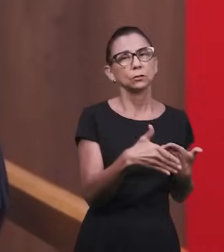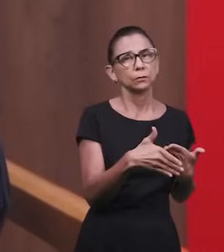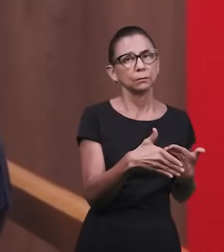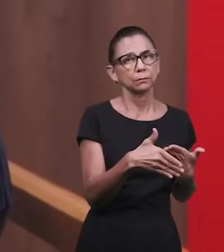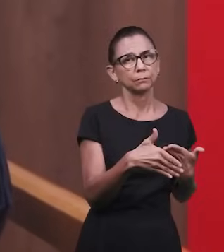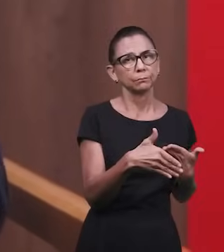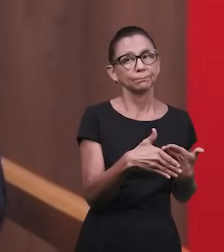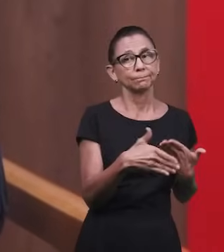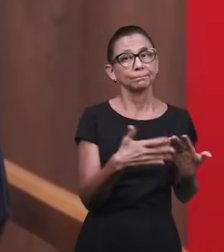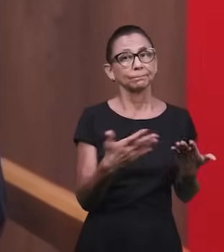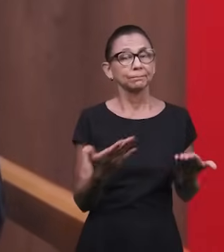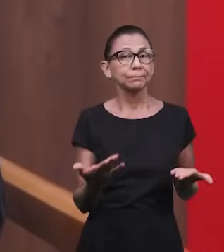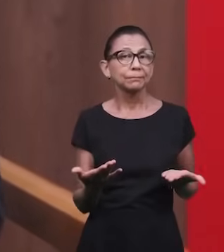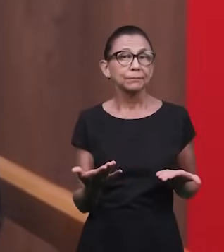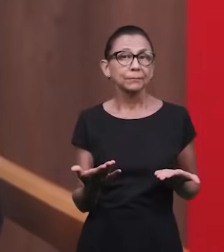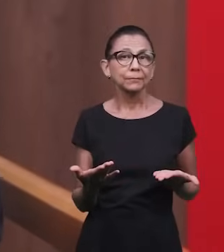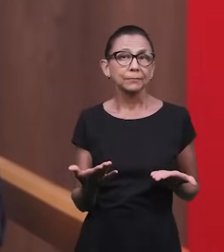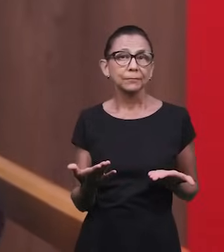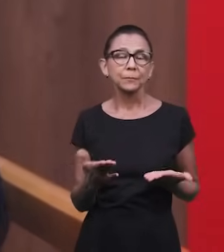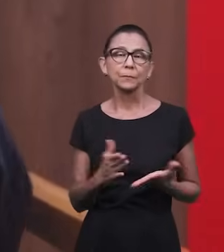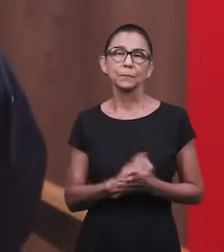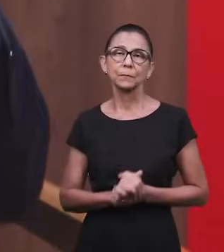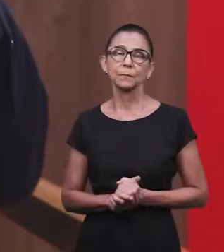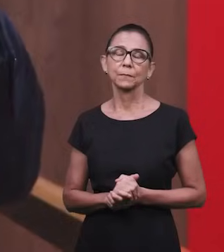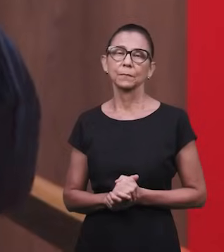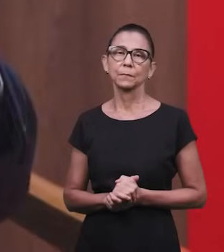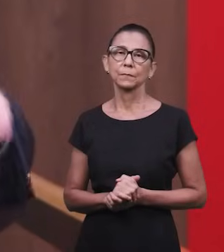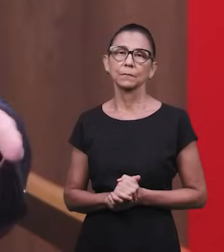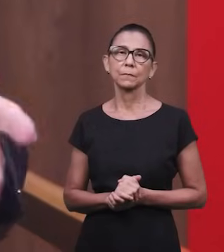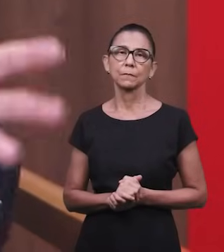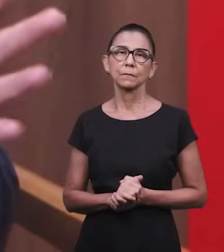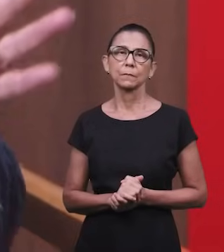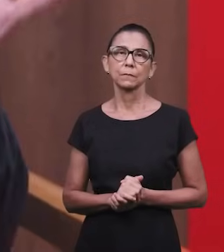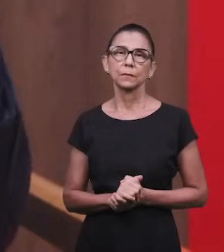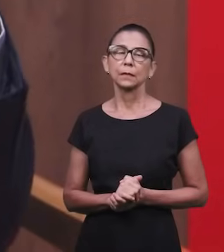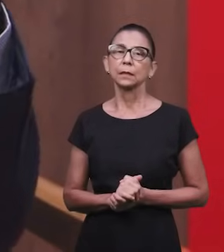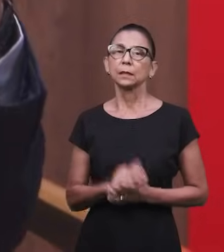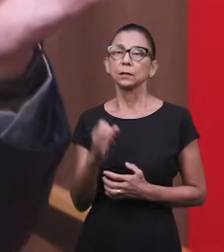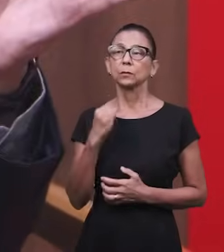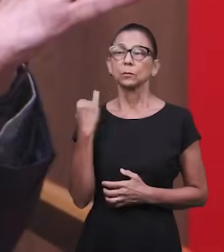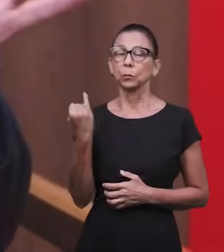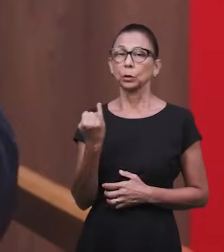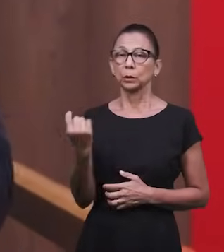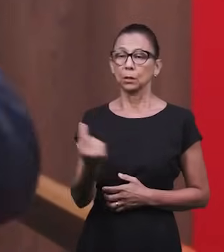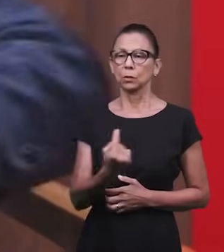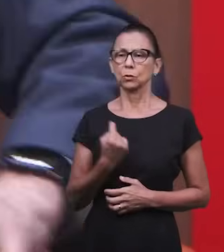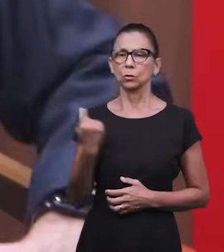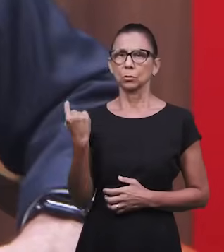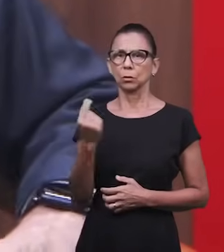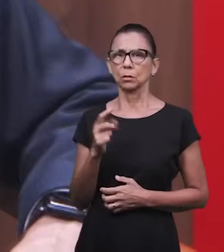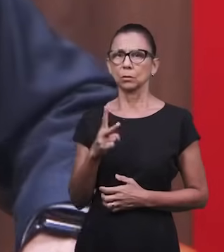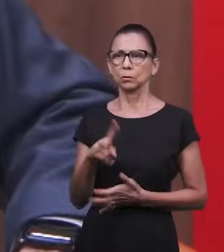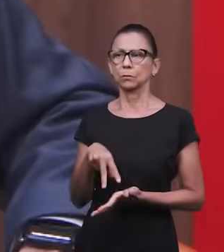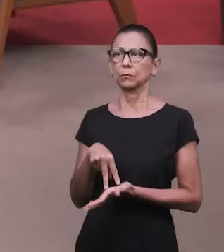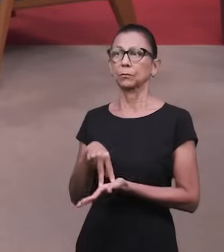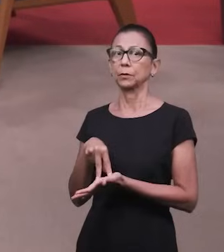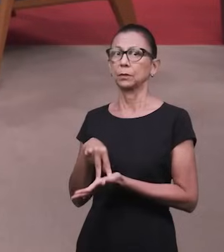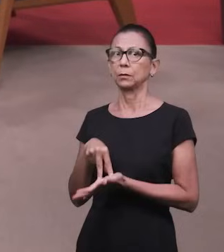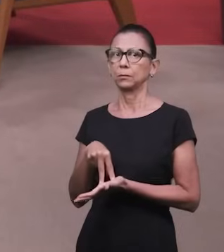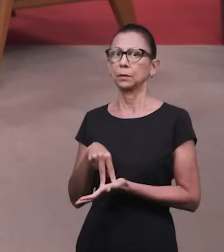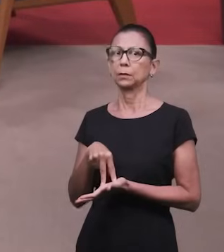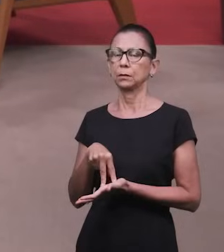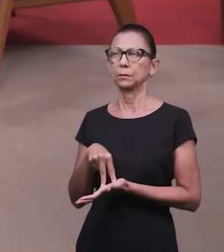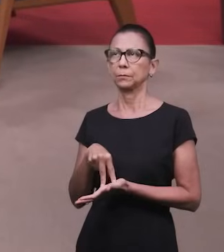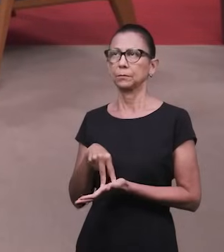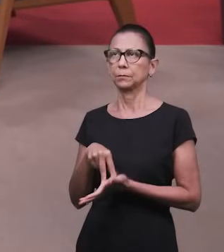bênção, estarmos entregues, caminharmos no Senhor, rumo à promessa feita por Ele. Glória a Deus.